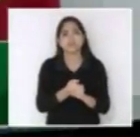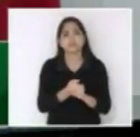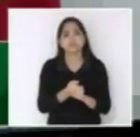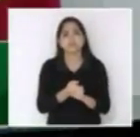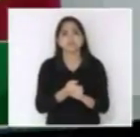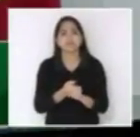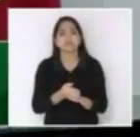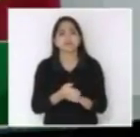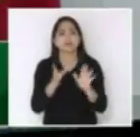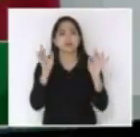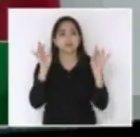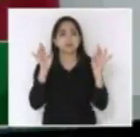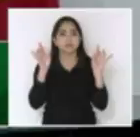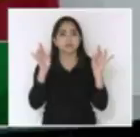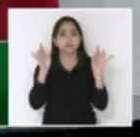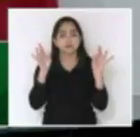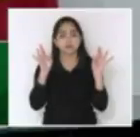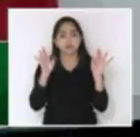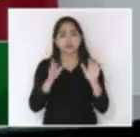efusiva e especial